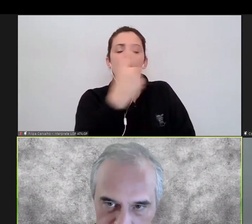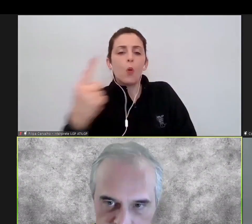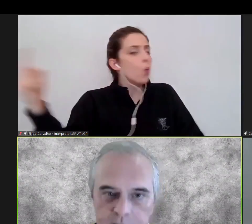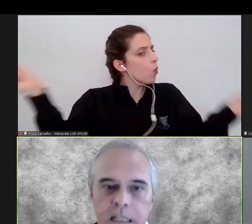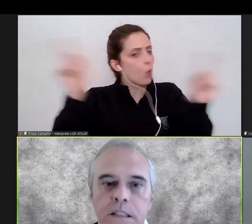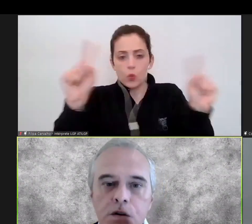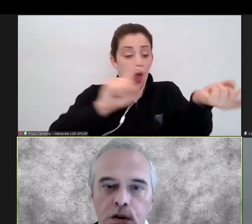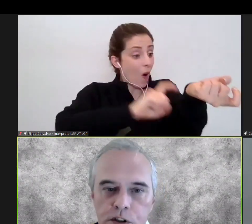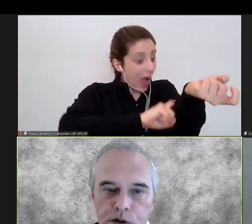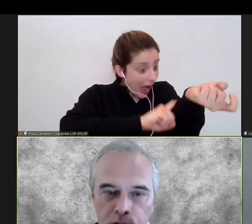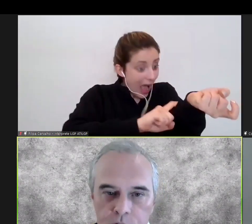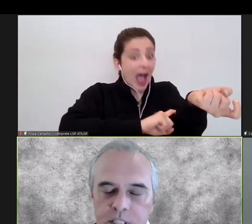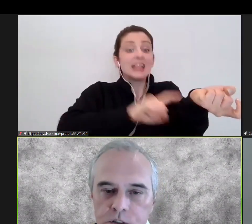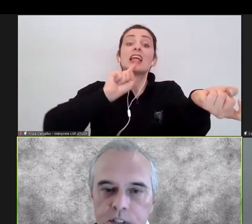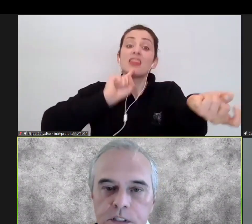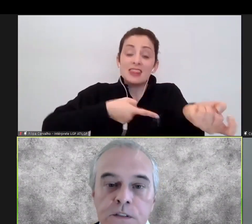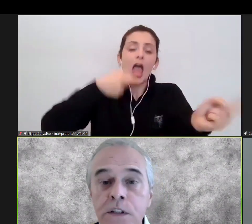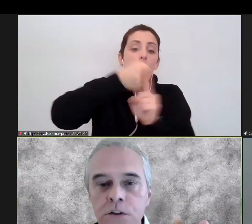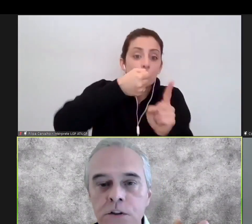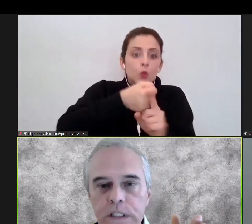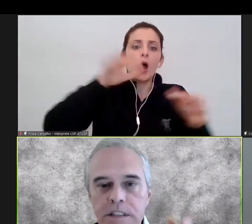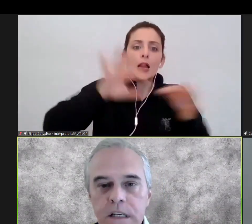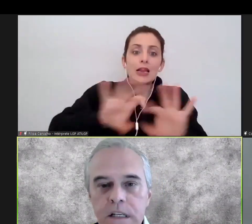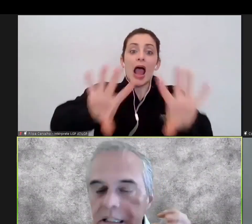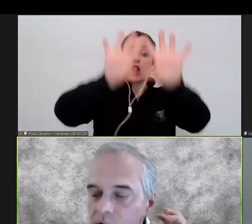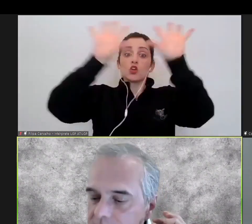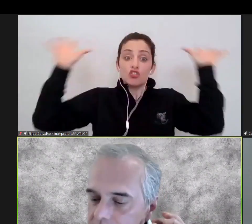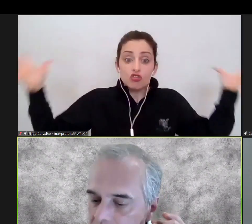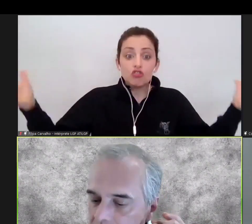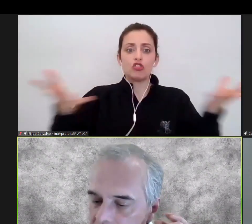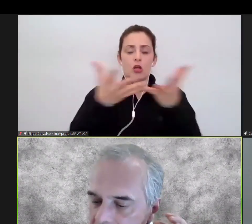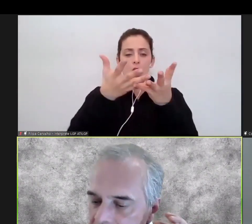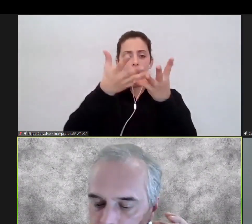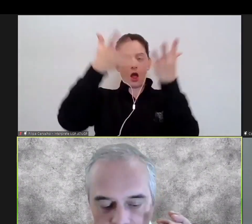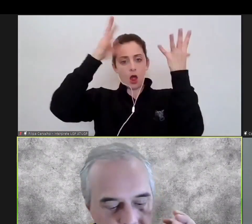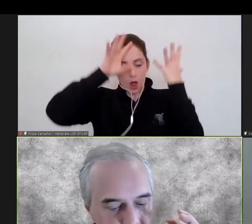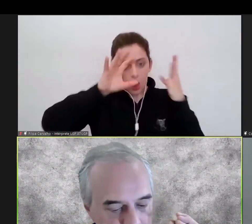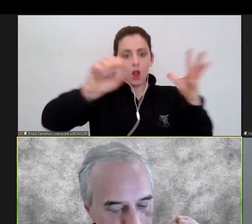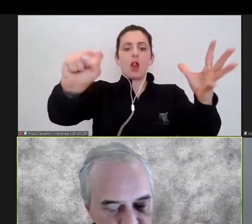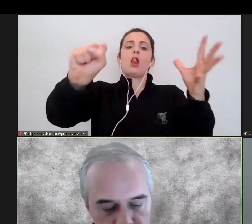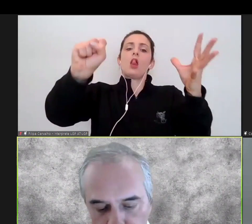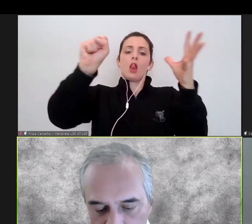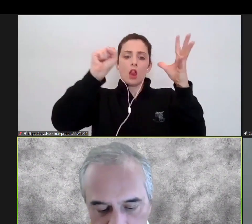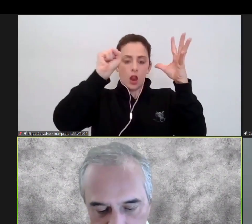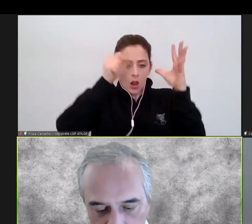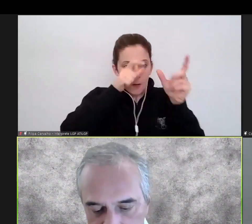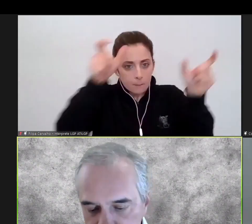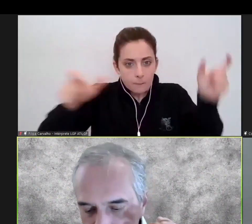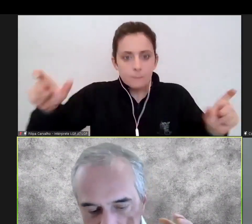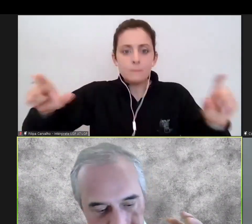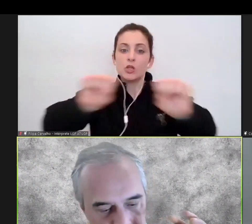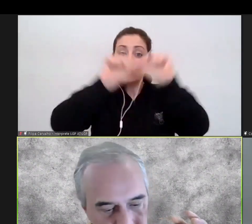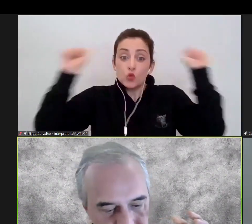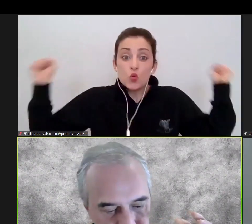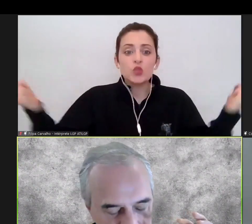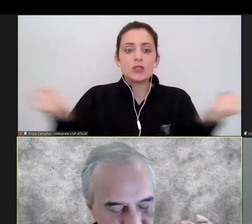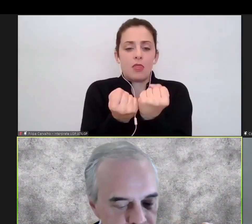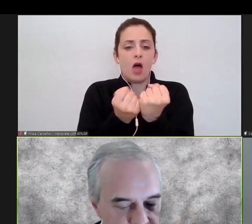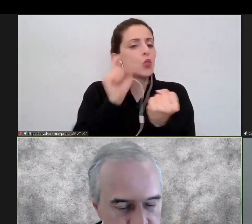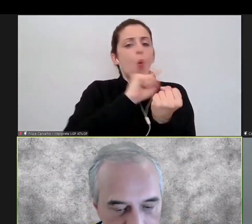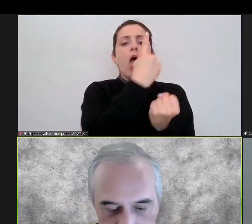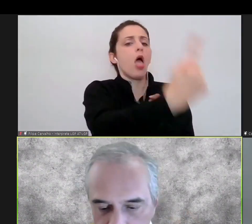da sociedade que condiciona os indivíduos e suas escolhas. Não, assim, é local, são pessoas que são racistas e nós